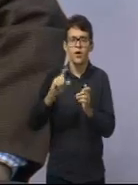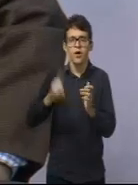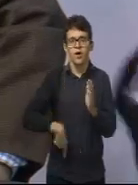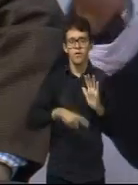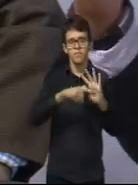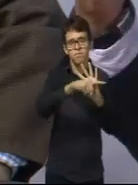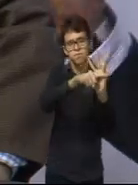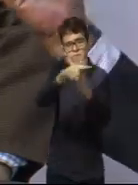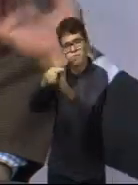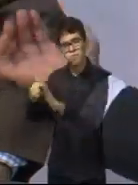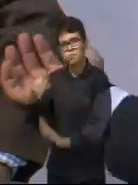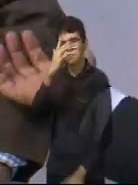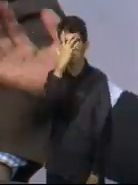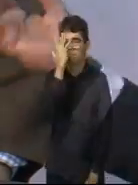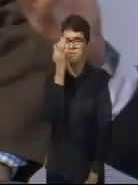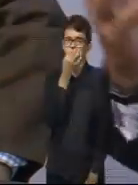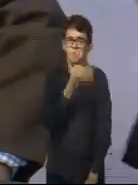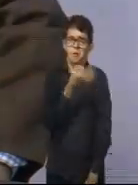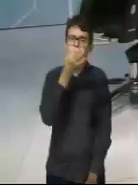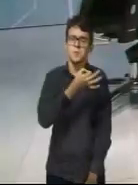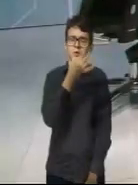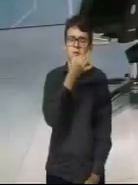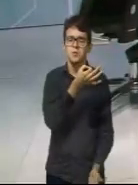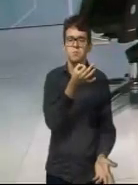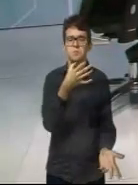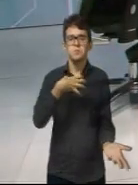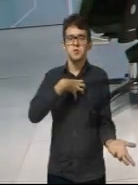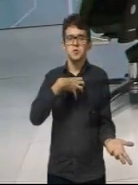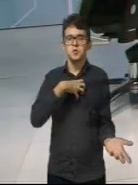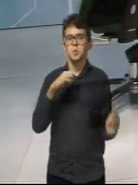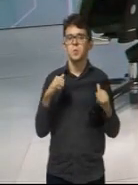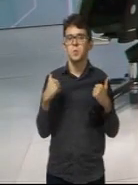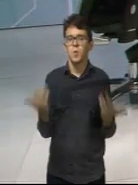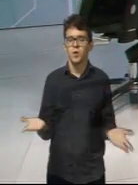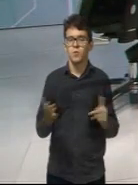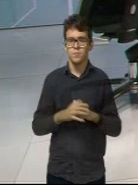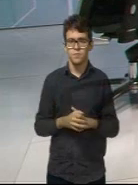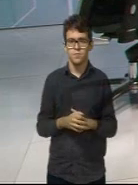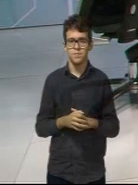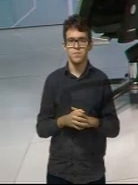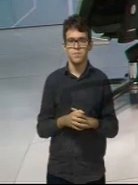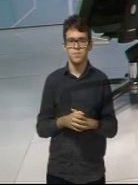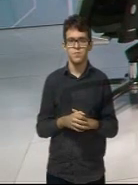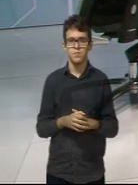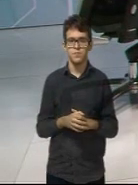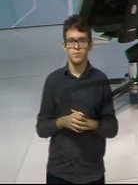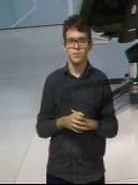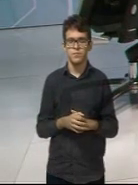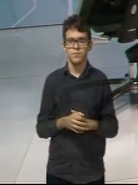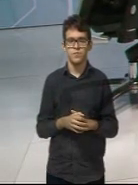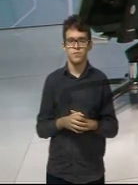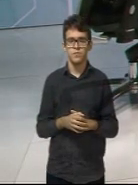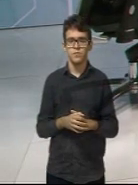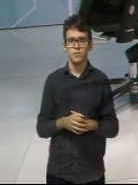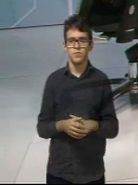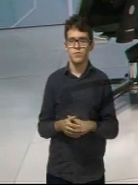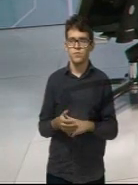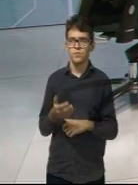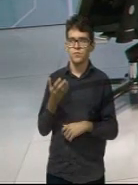consulta, de teste e de aferição das aspirações e opiniões populares. Mas o